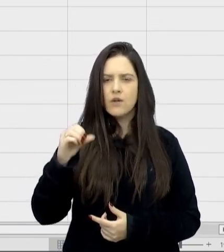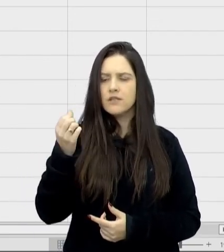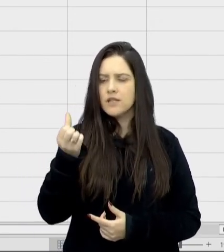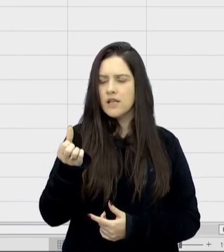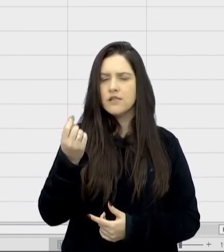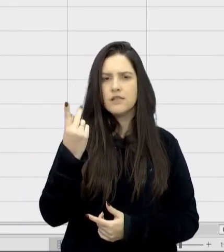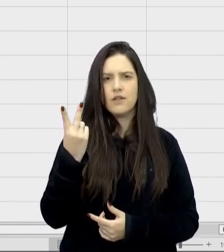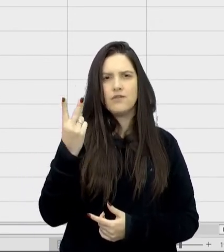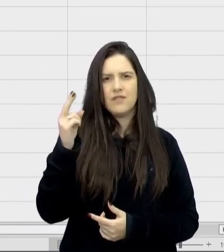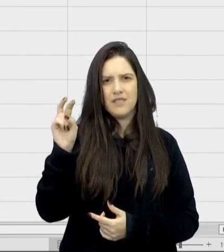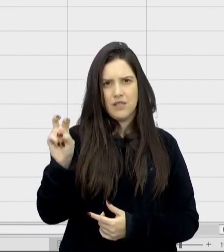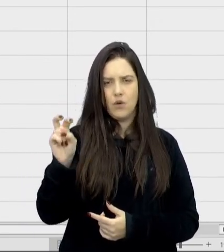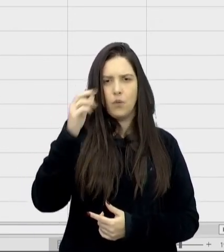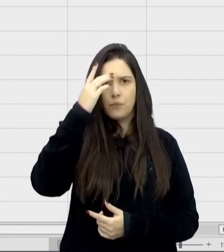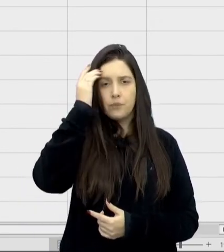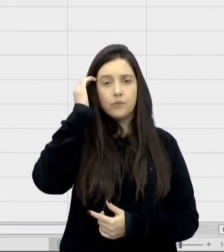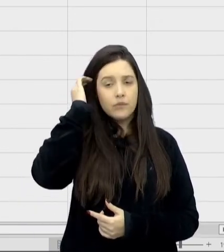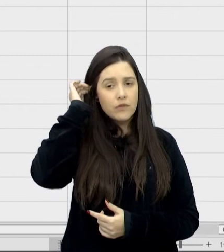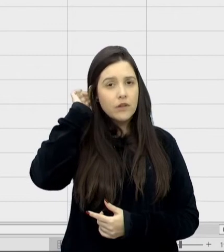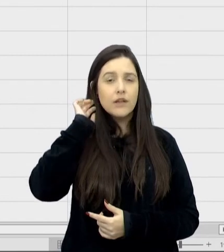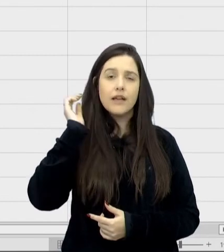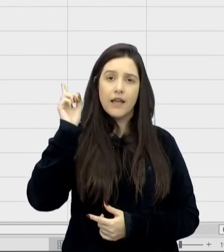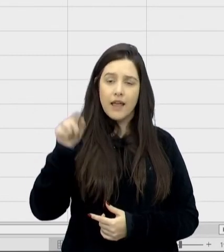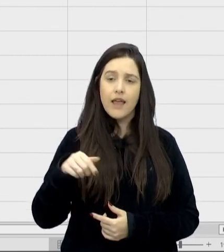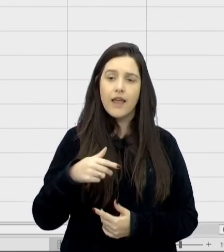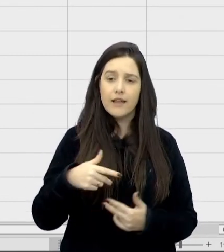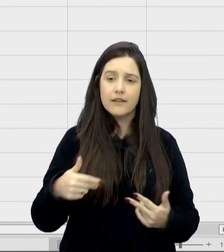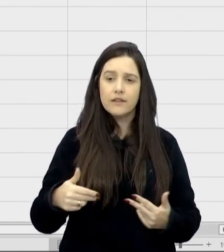0,0625 gramas, né? Então,